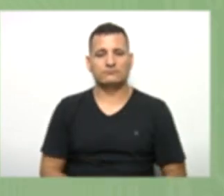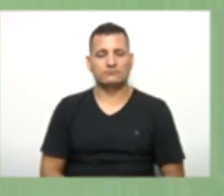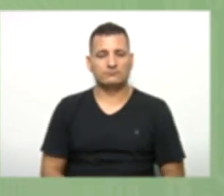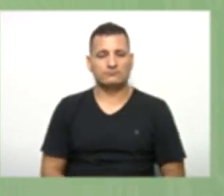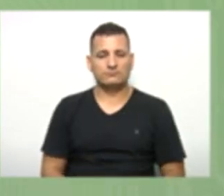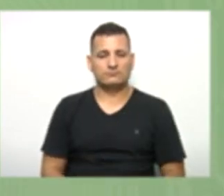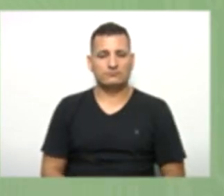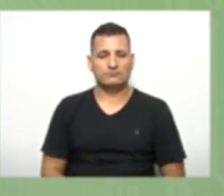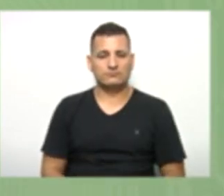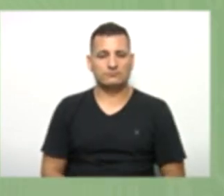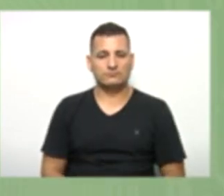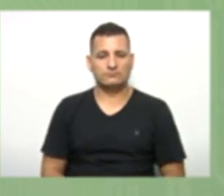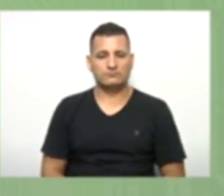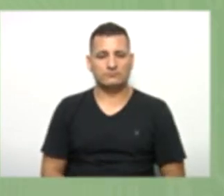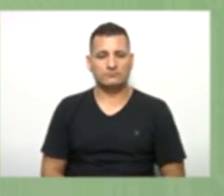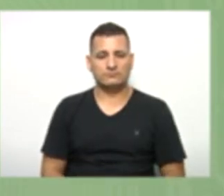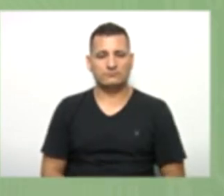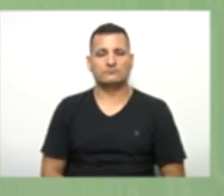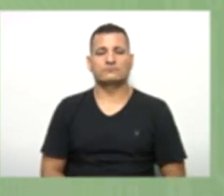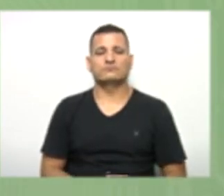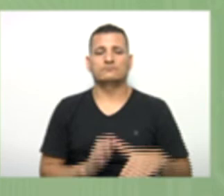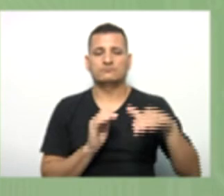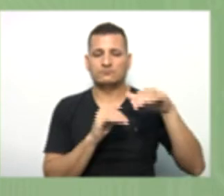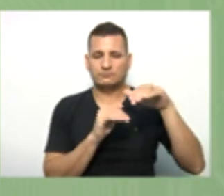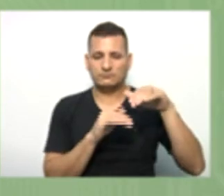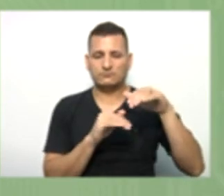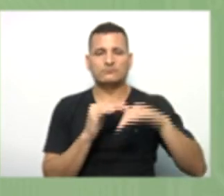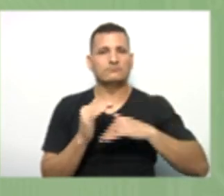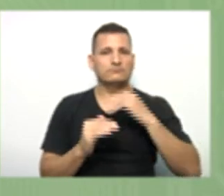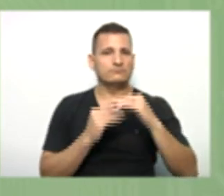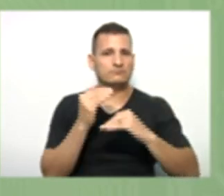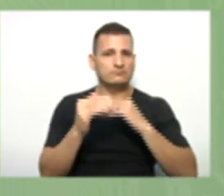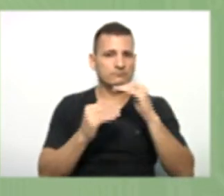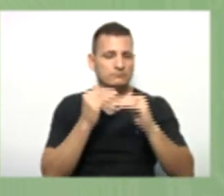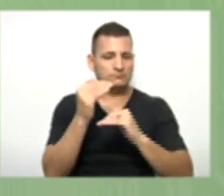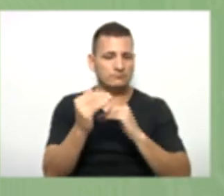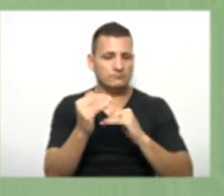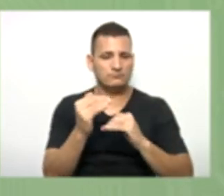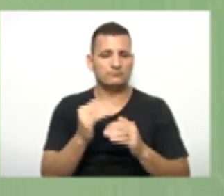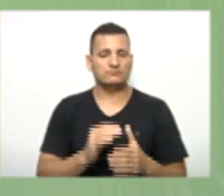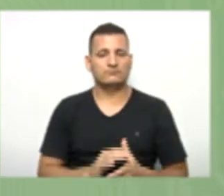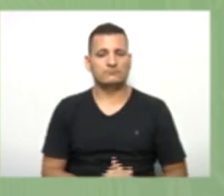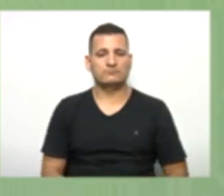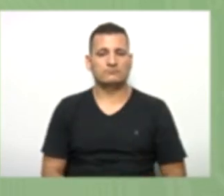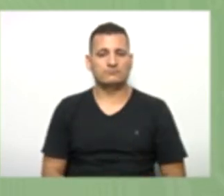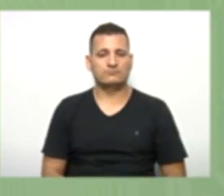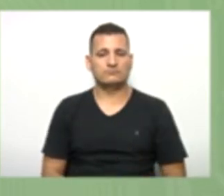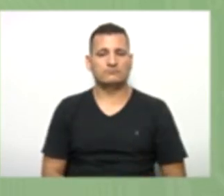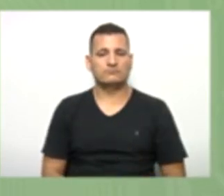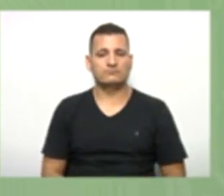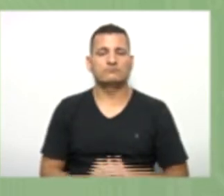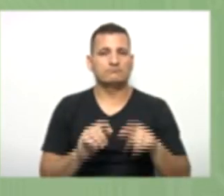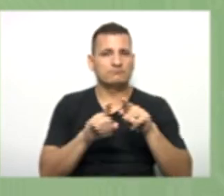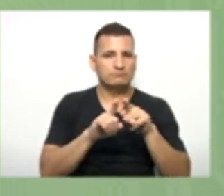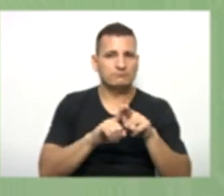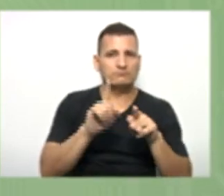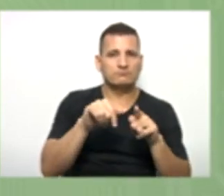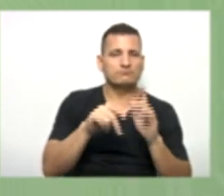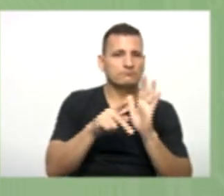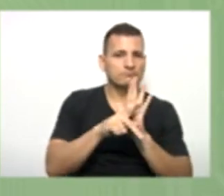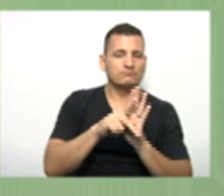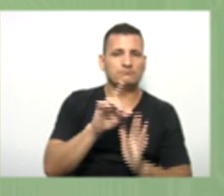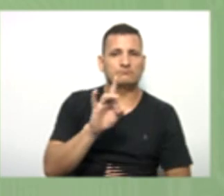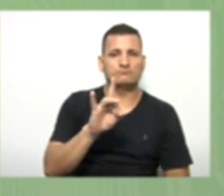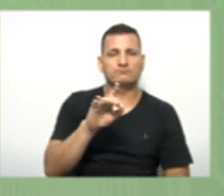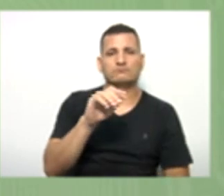aí dessa cooperativa, que foi a reserva de desenvolvimento, também é só dos atos